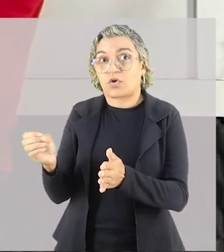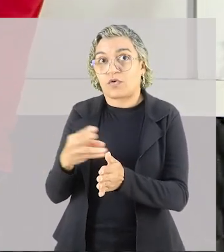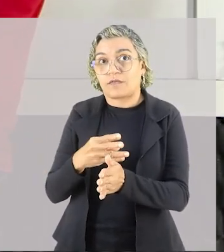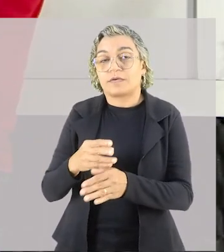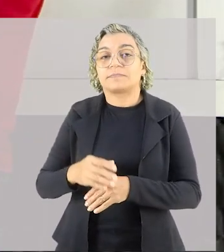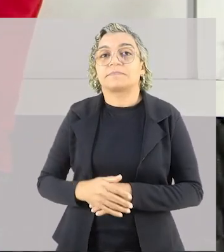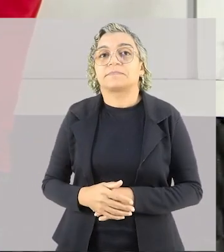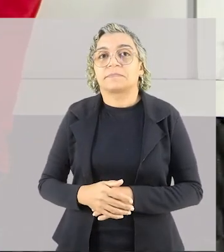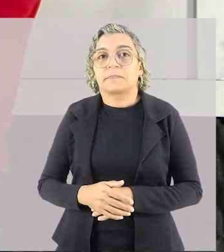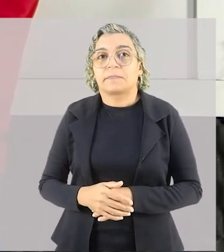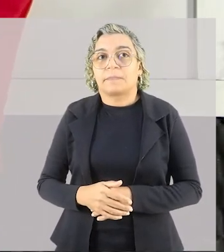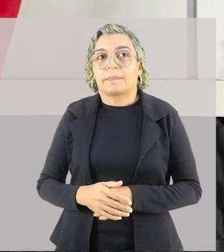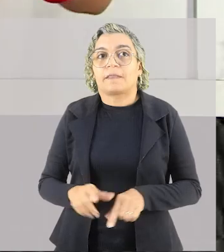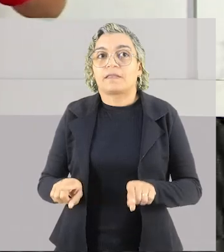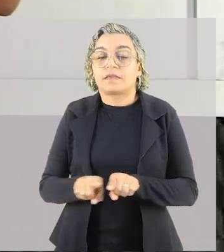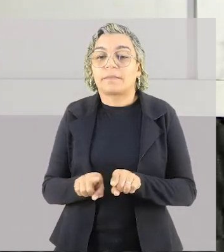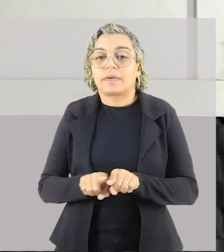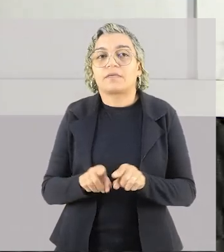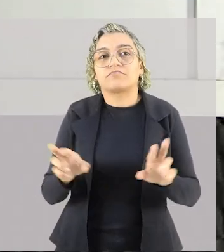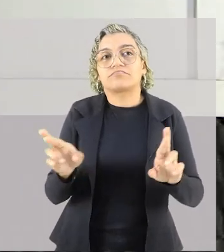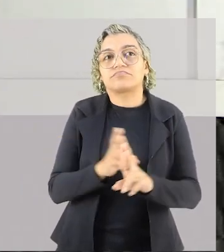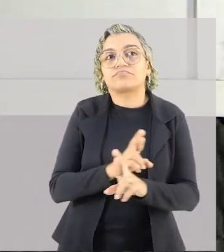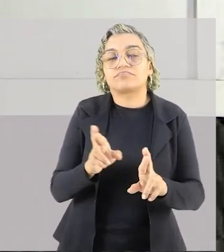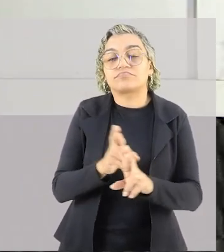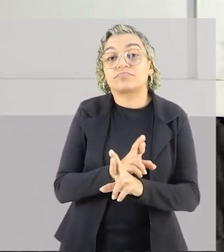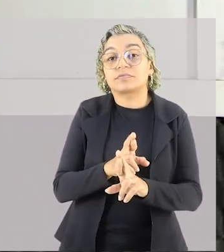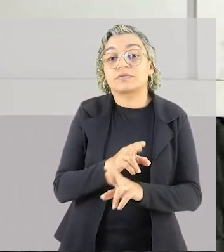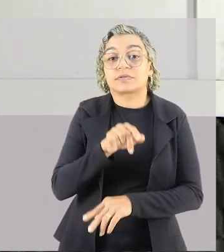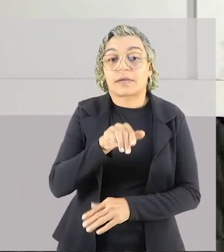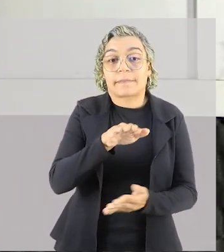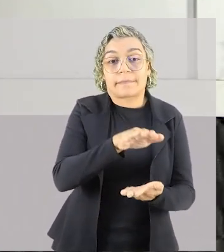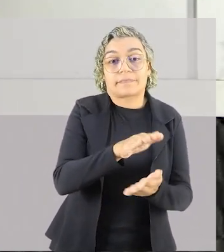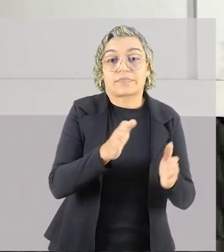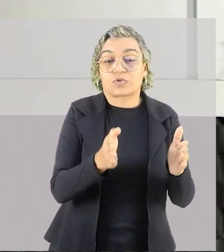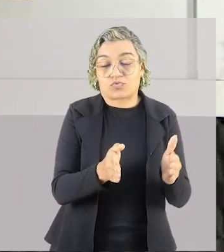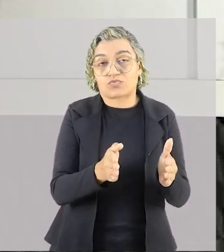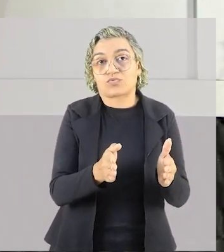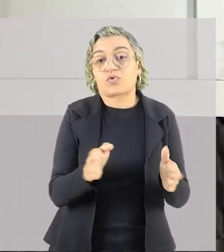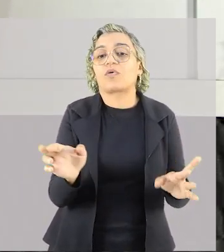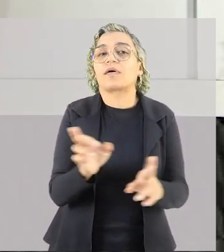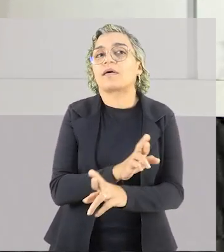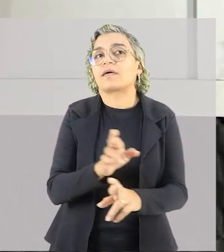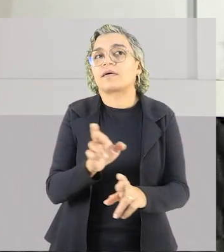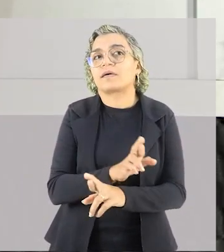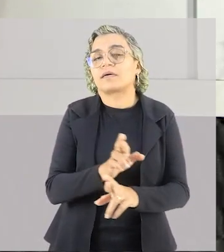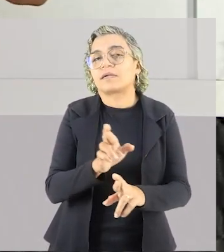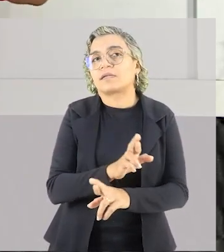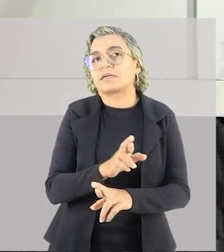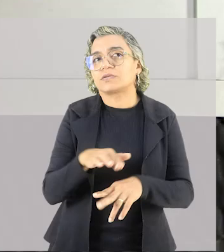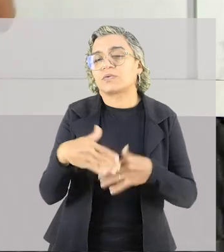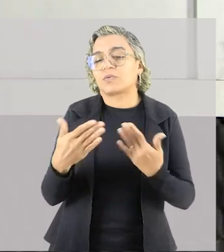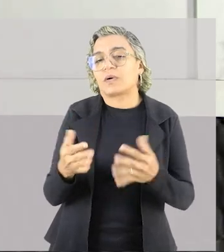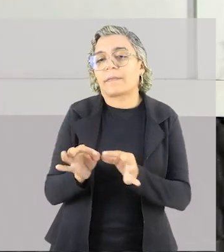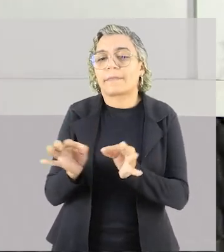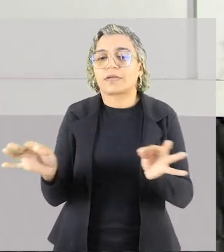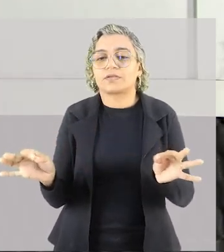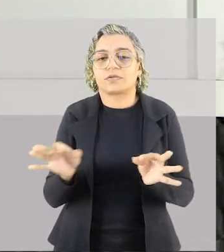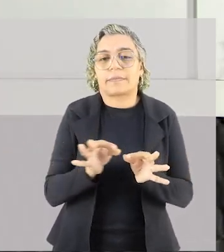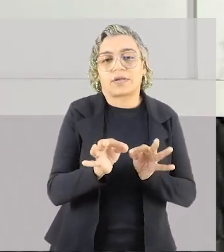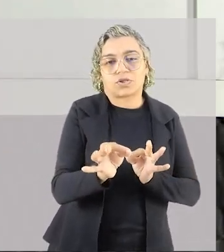X, e essa aresta da antiga. Uma relação entre essas duas medidas